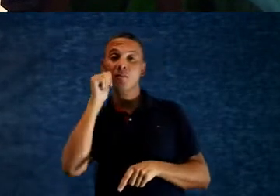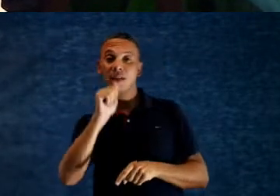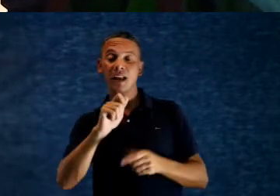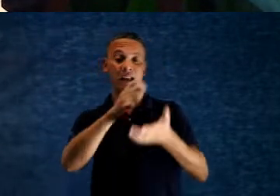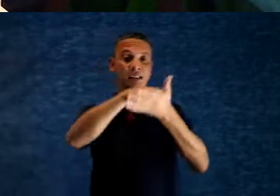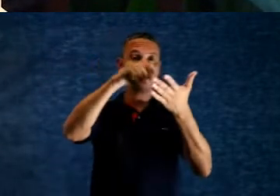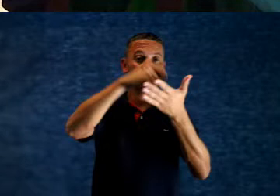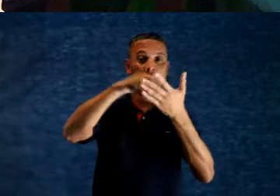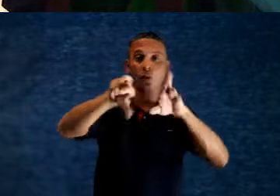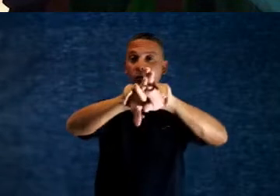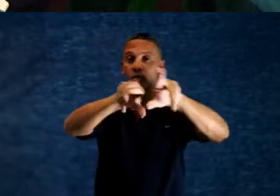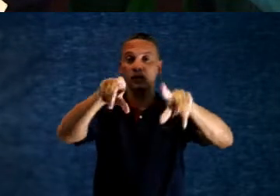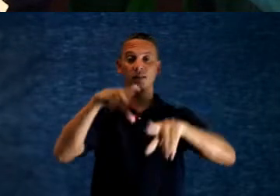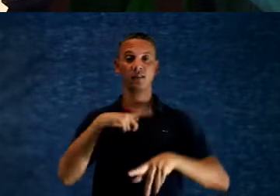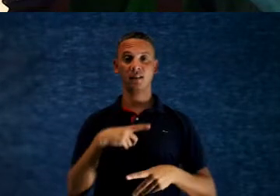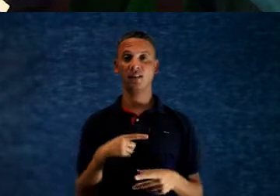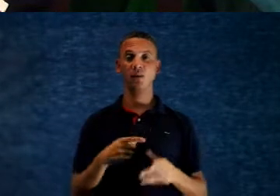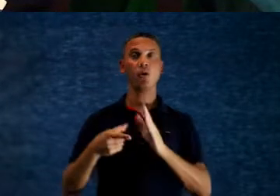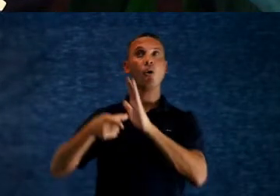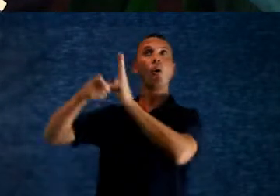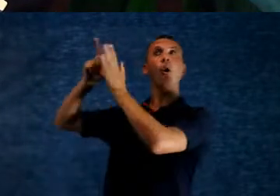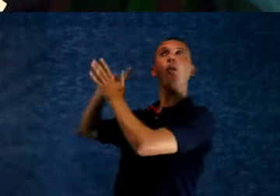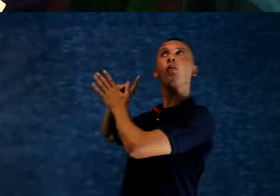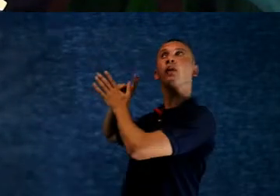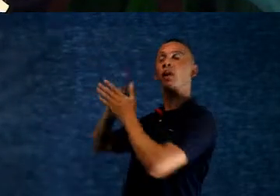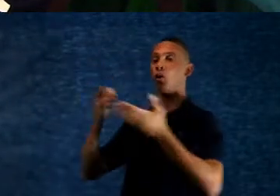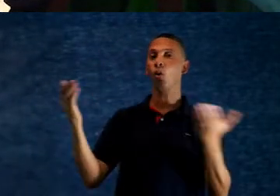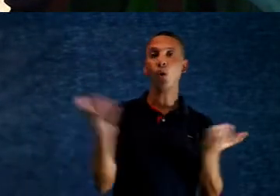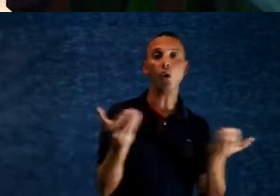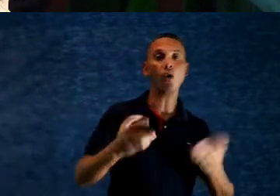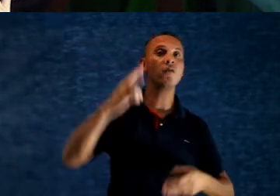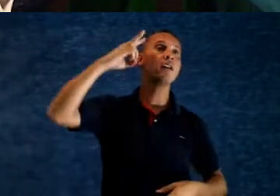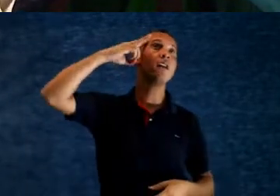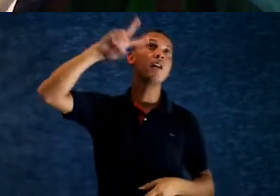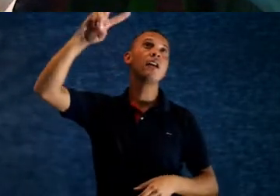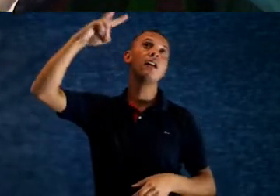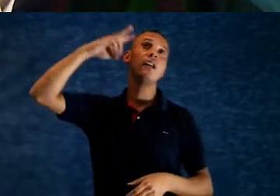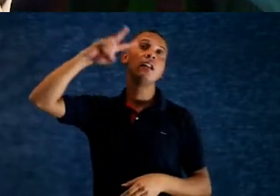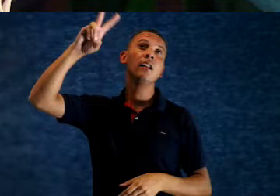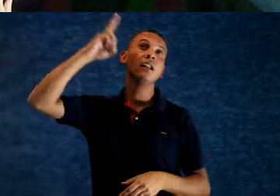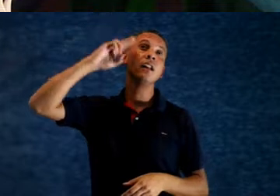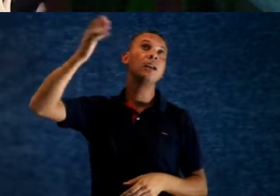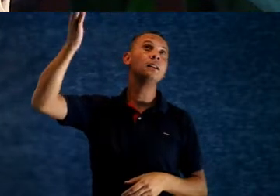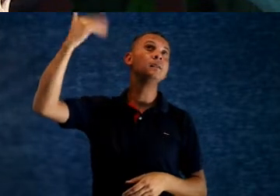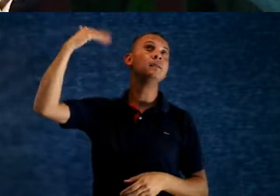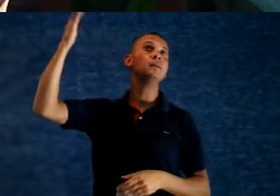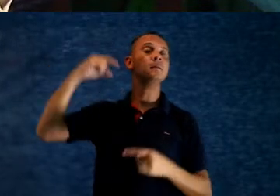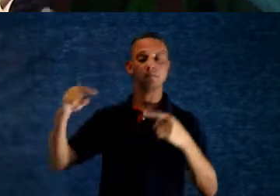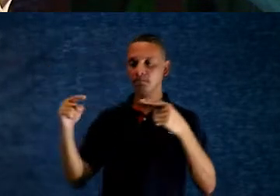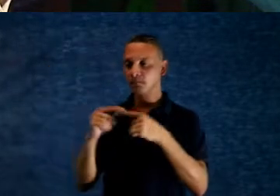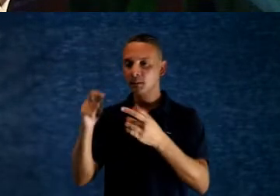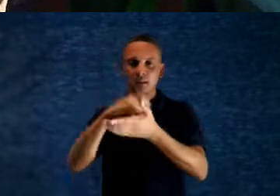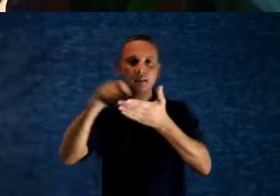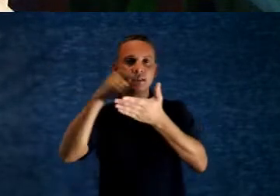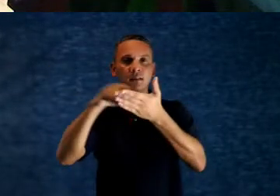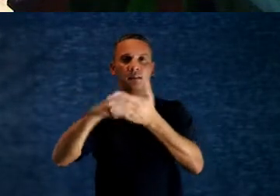escritoras, as de ontem e as de hoje, relembrando a passagem palmilhada no exercício da